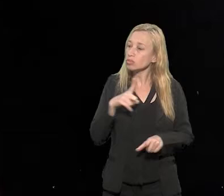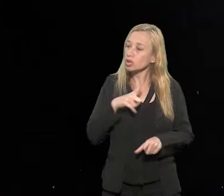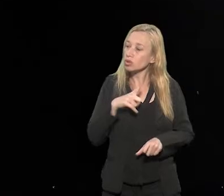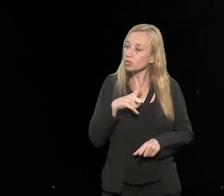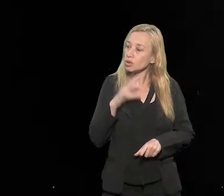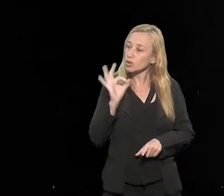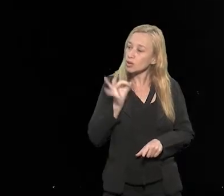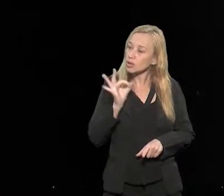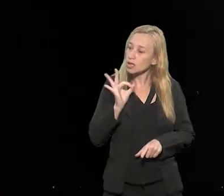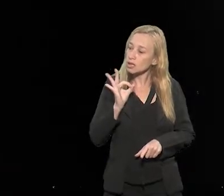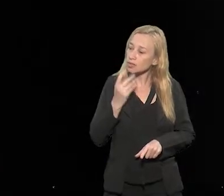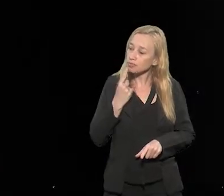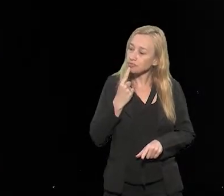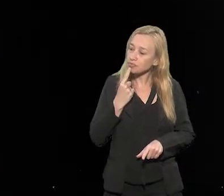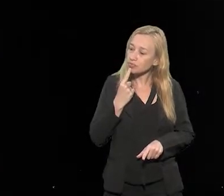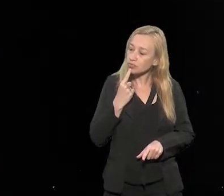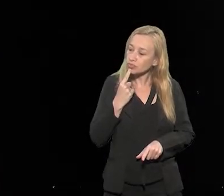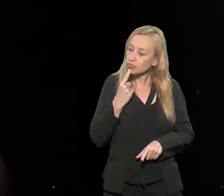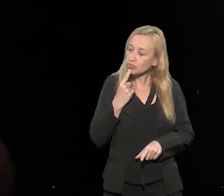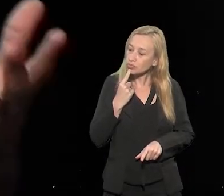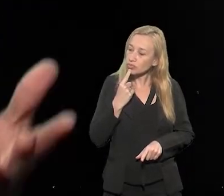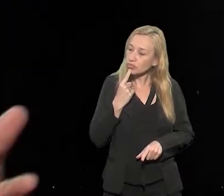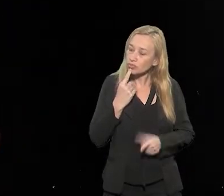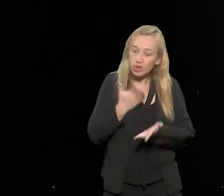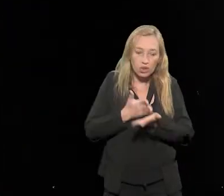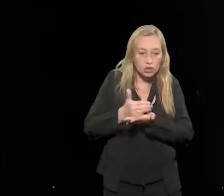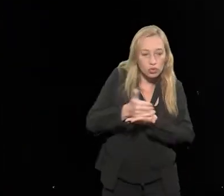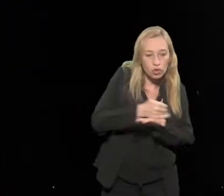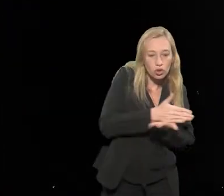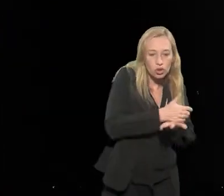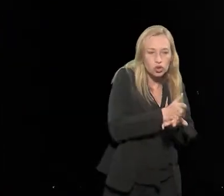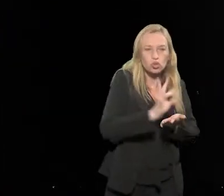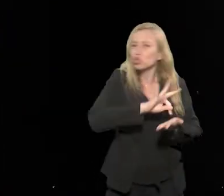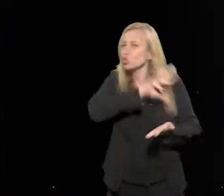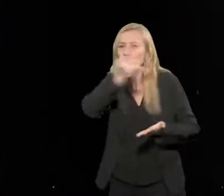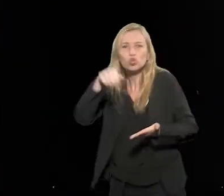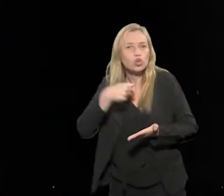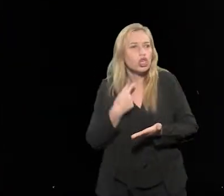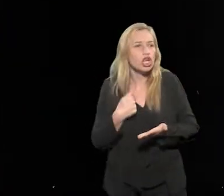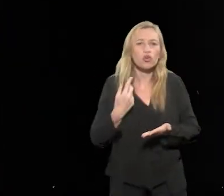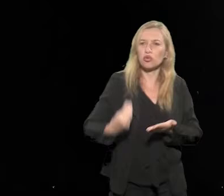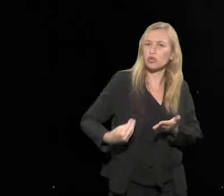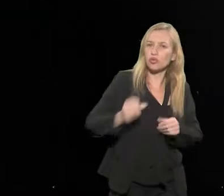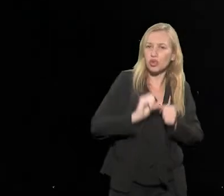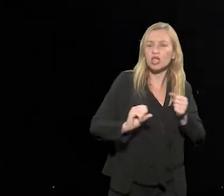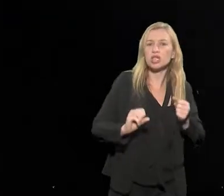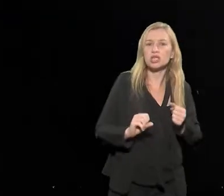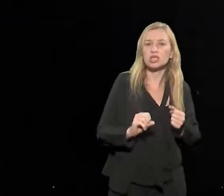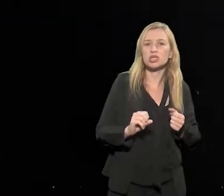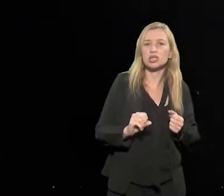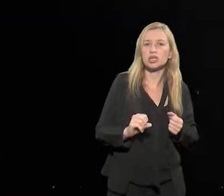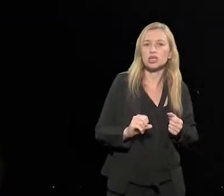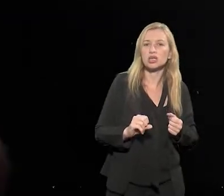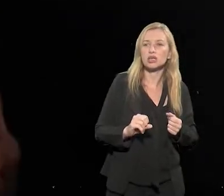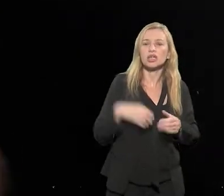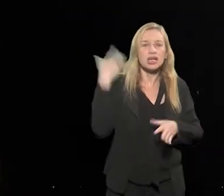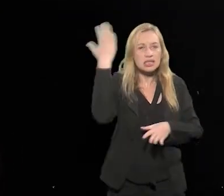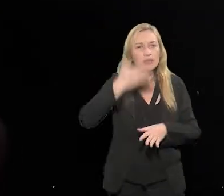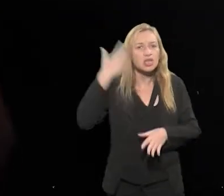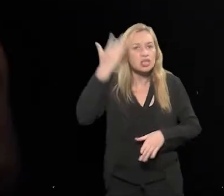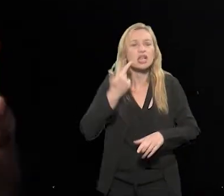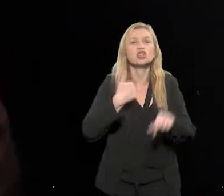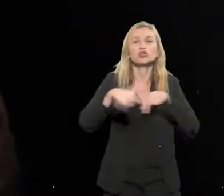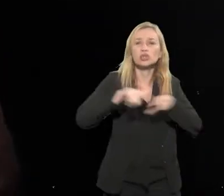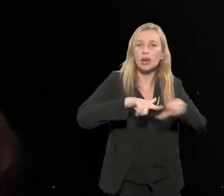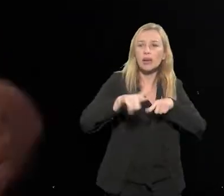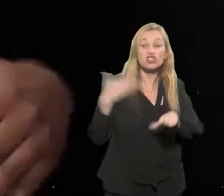tenho uma convicção. O desdobramento de tudo que eu fiz fez com que essa mensagem